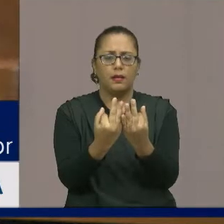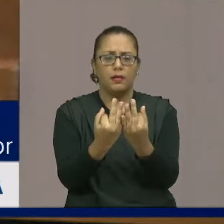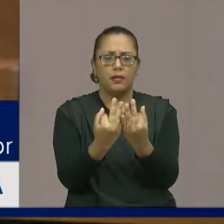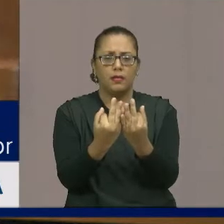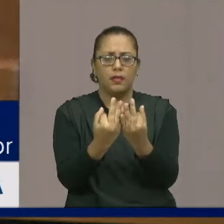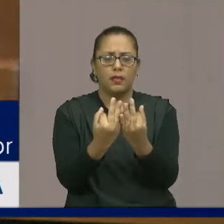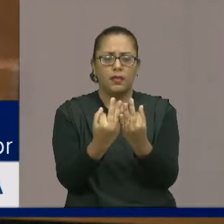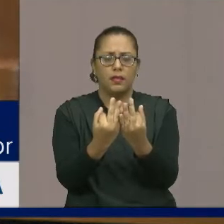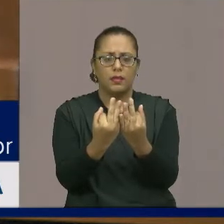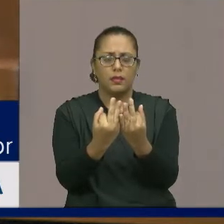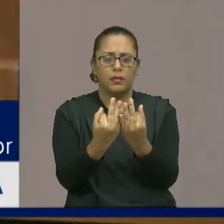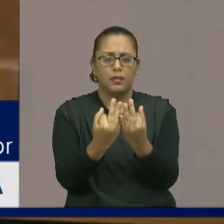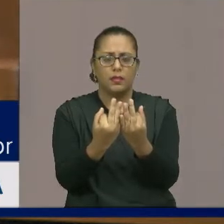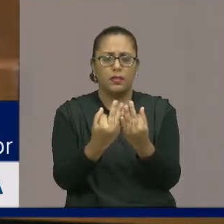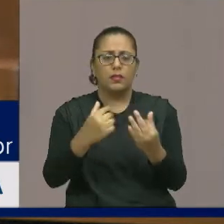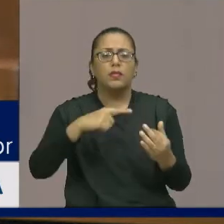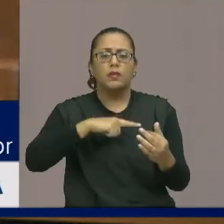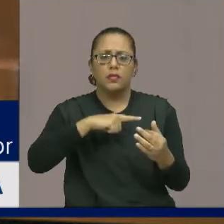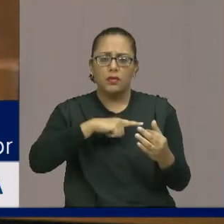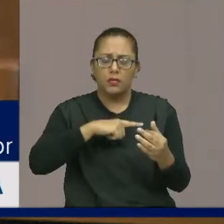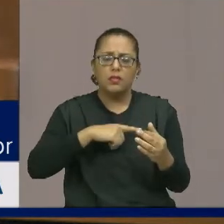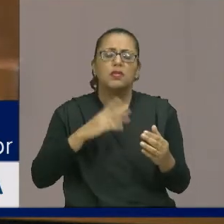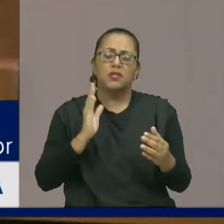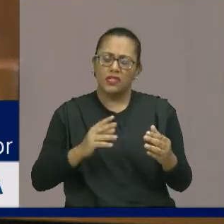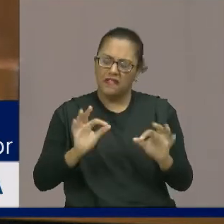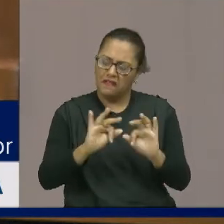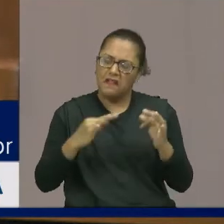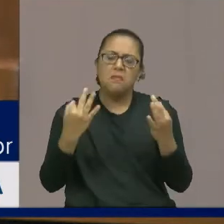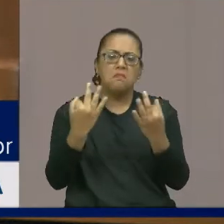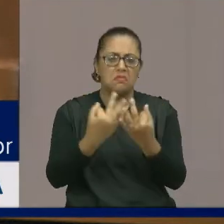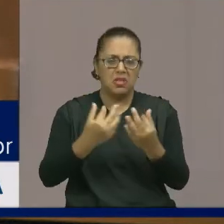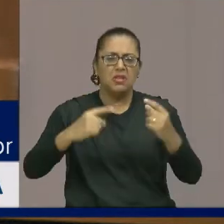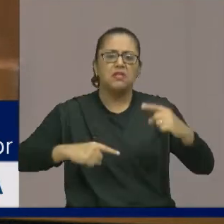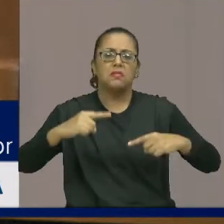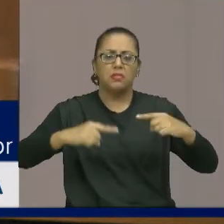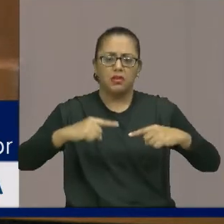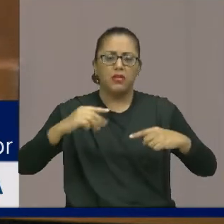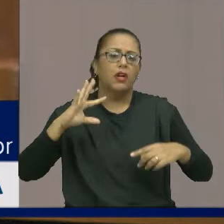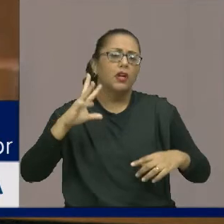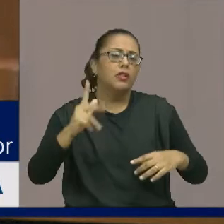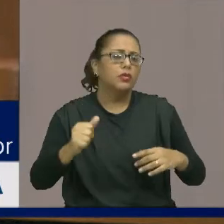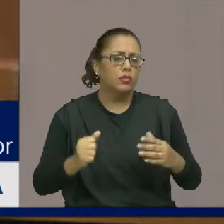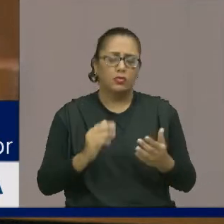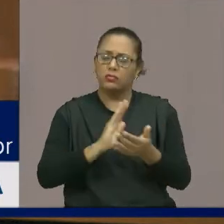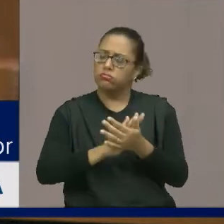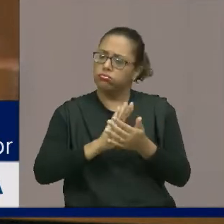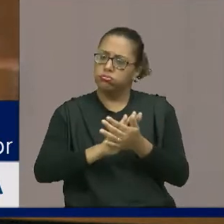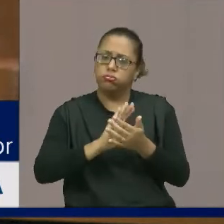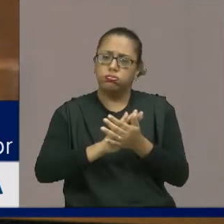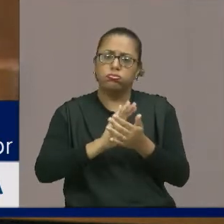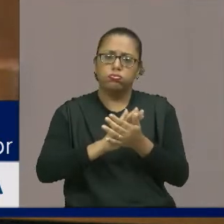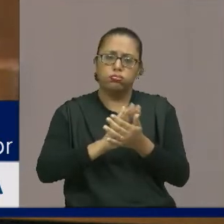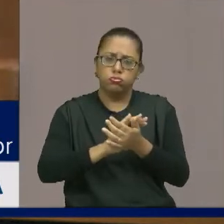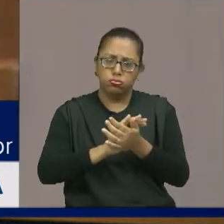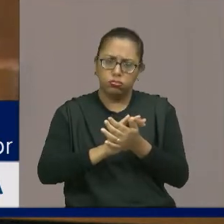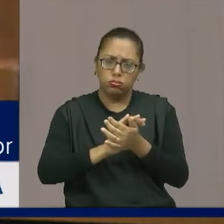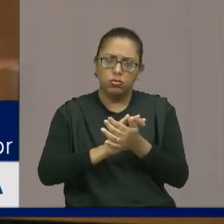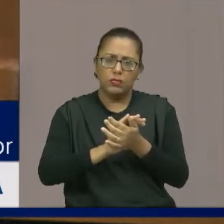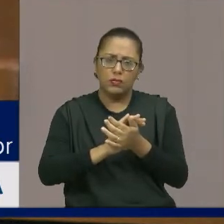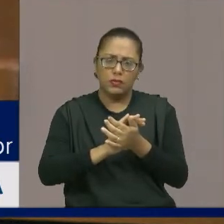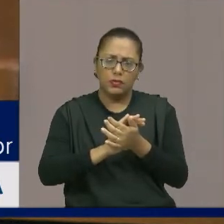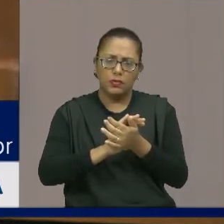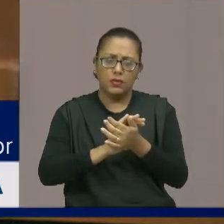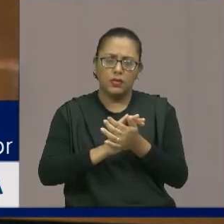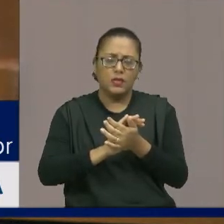senador, deputado federal, padre Calazans de Paraibuna, eles falaram, me parabenizaram. Foi quando eu abri minha academia, minha avó fez a mesma coisa. Eu falei,